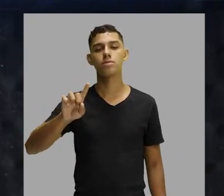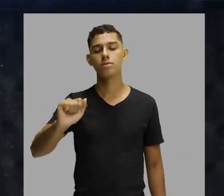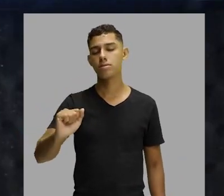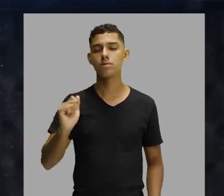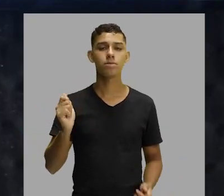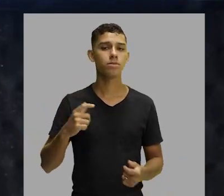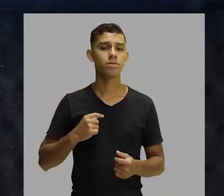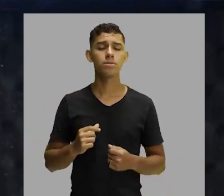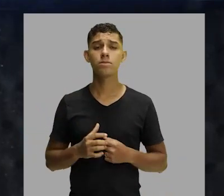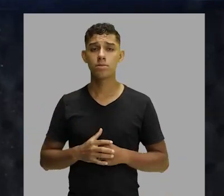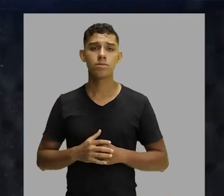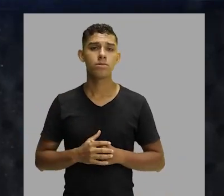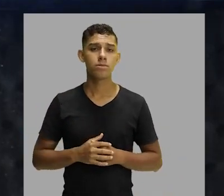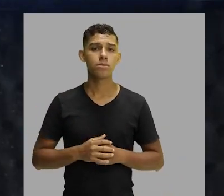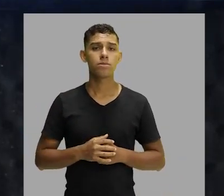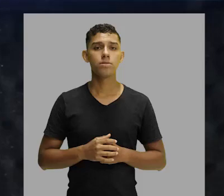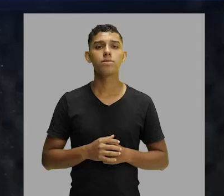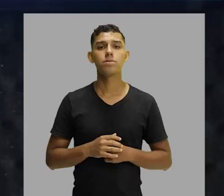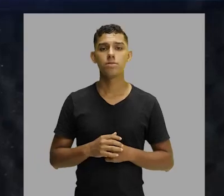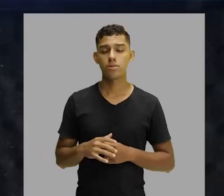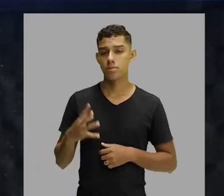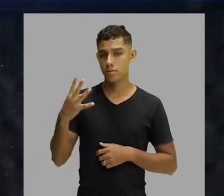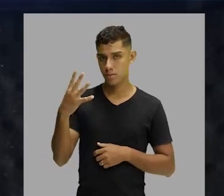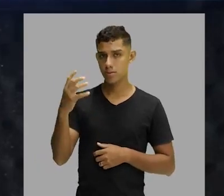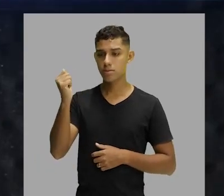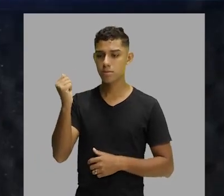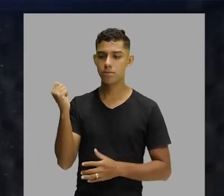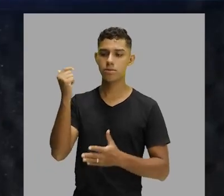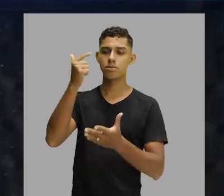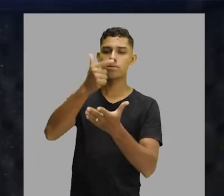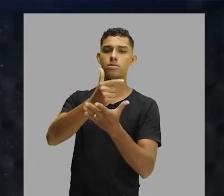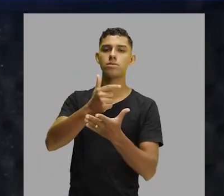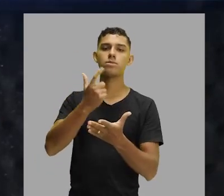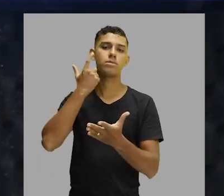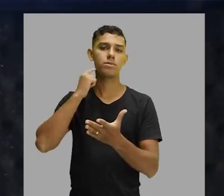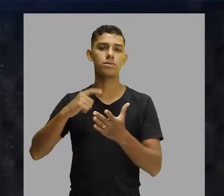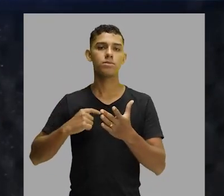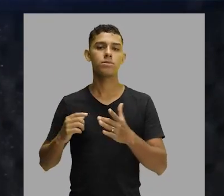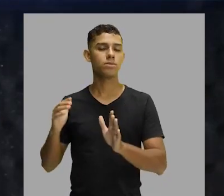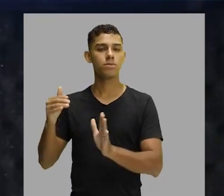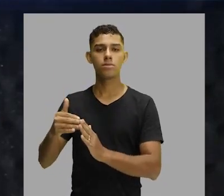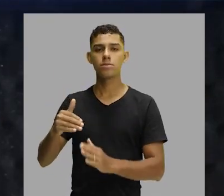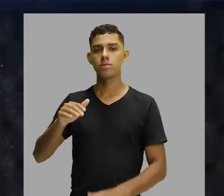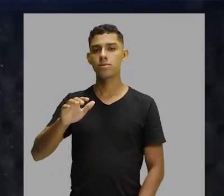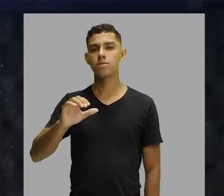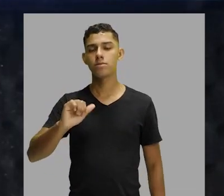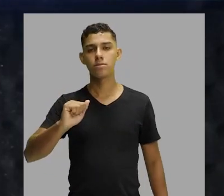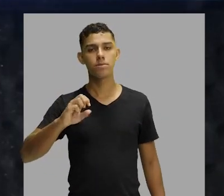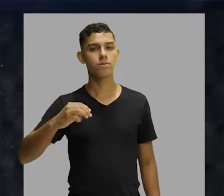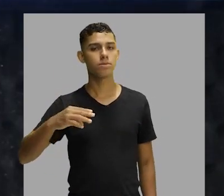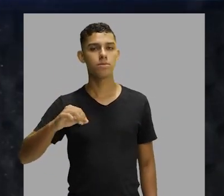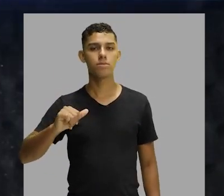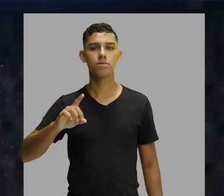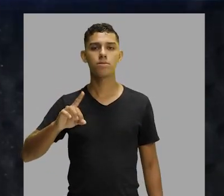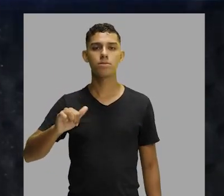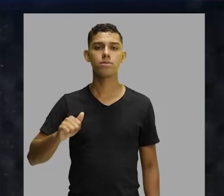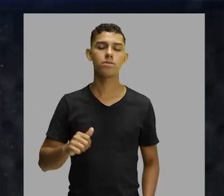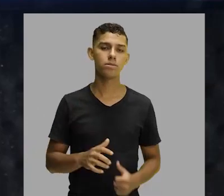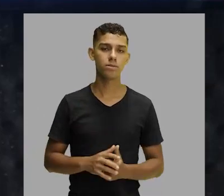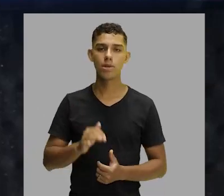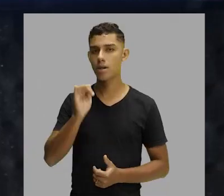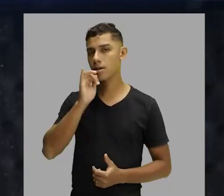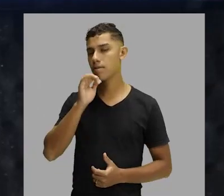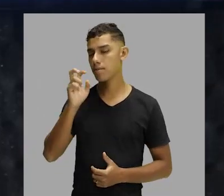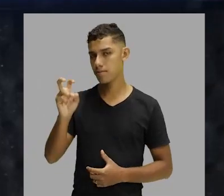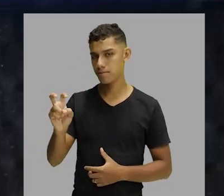Mas uma impureza que tenha mais de 4 elétrons na última camada, certo? Com 5, por